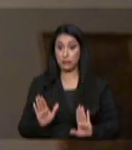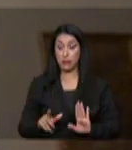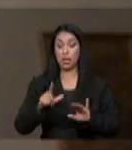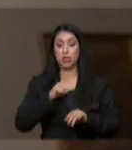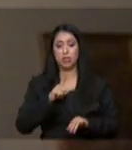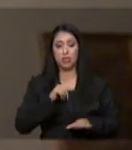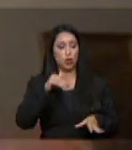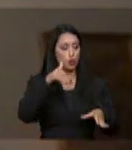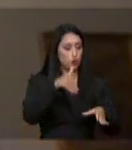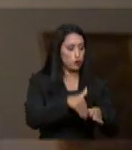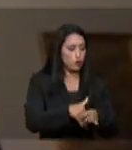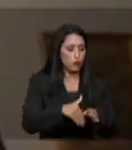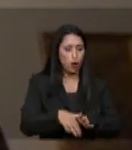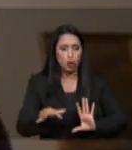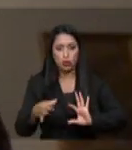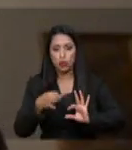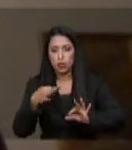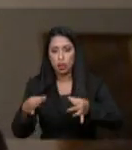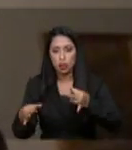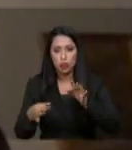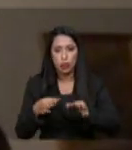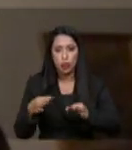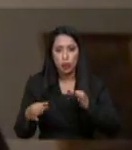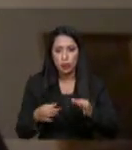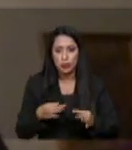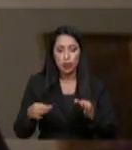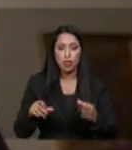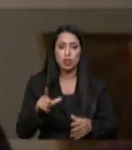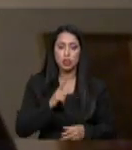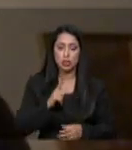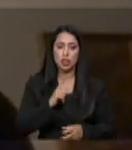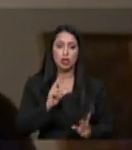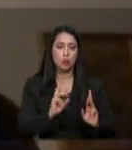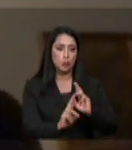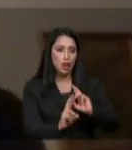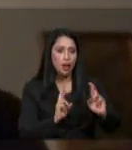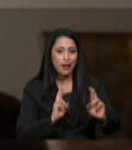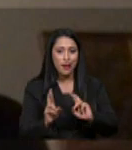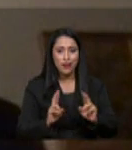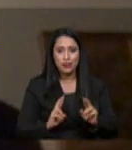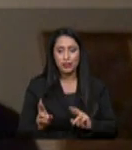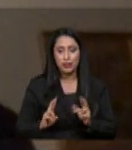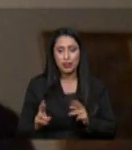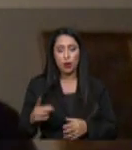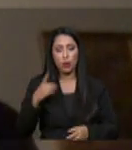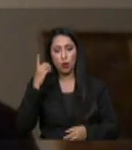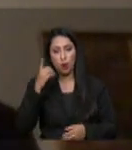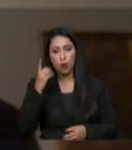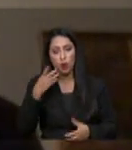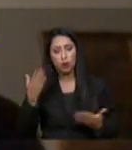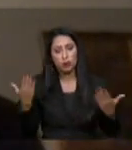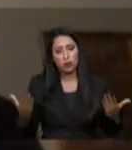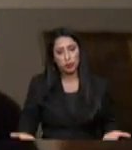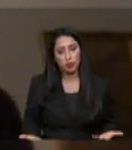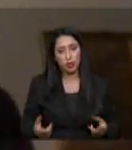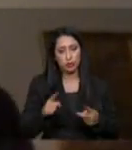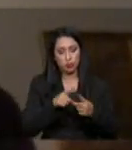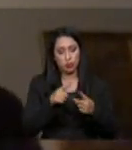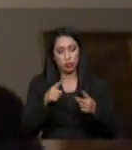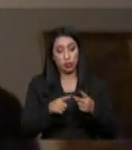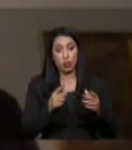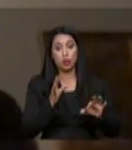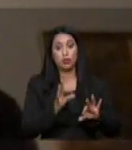os votos as opiniões guardem uma relação com o exercício do mandato eu sinto dois